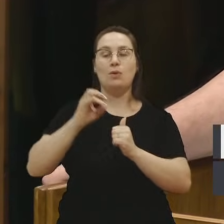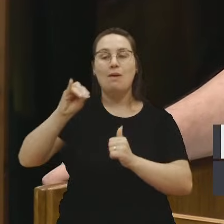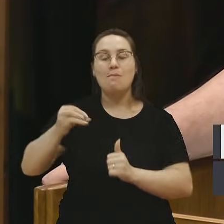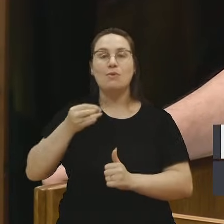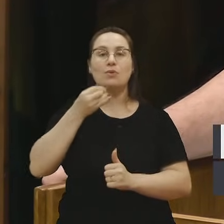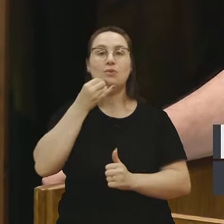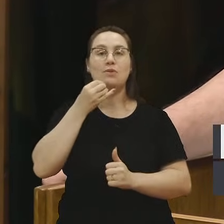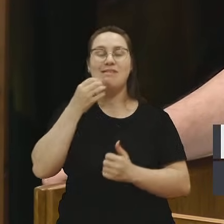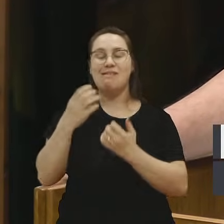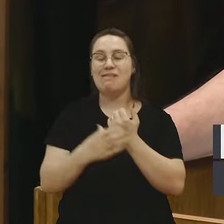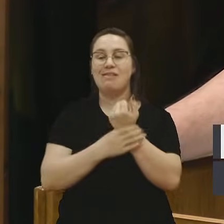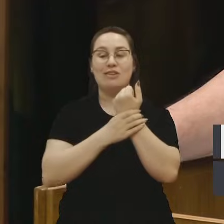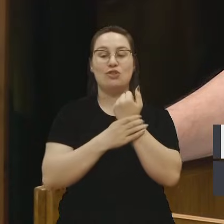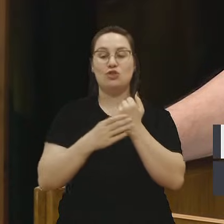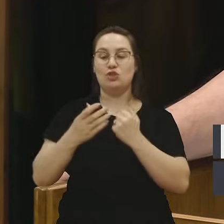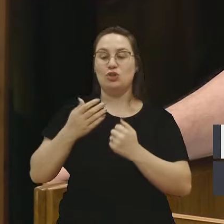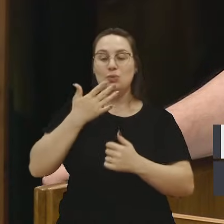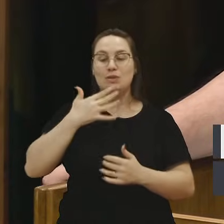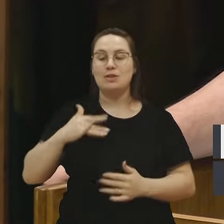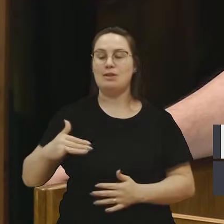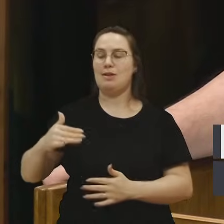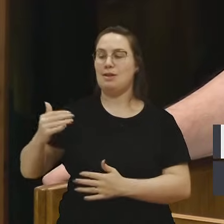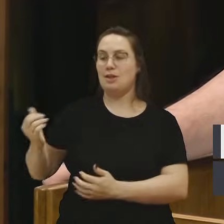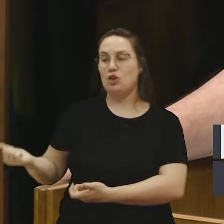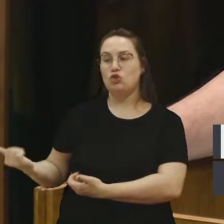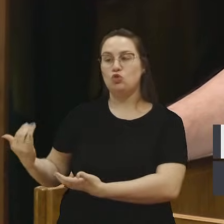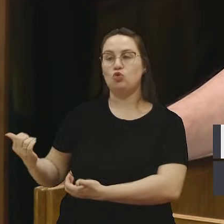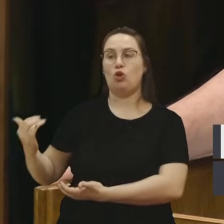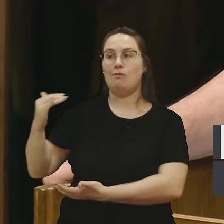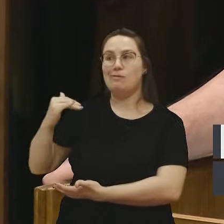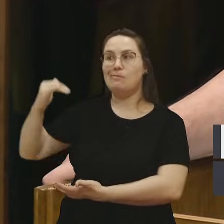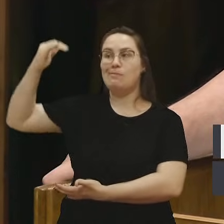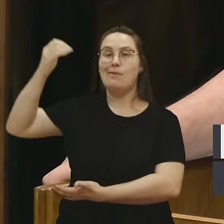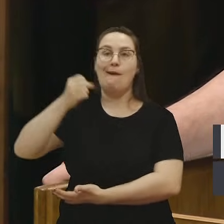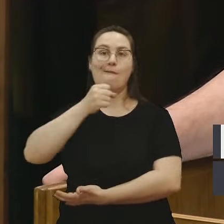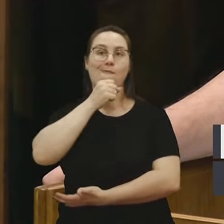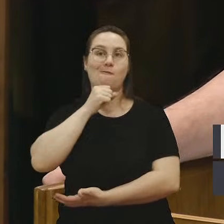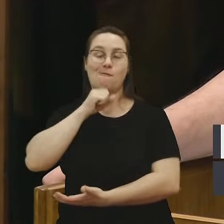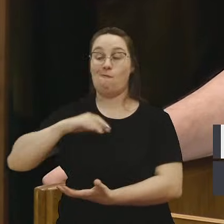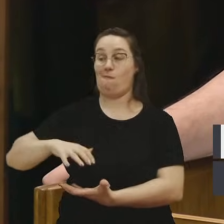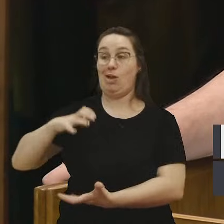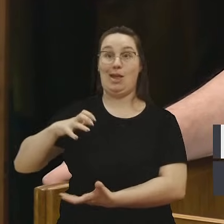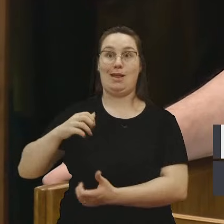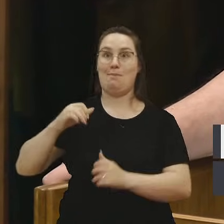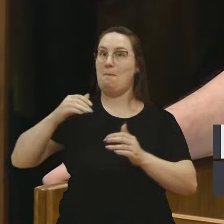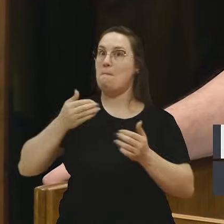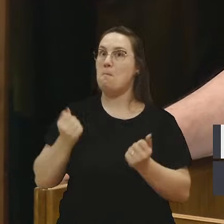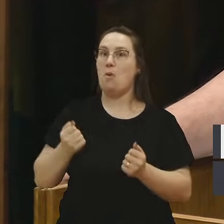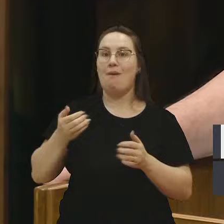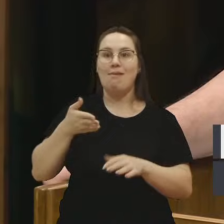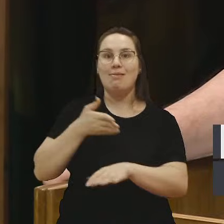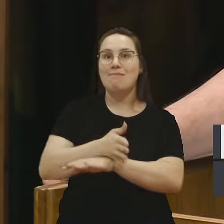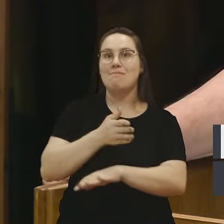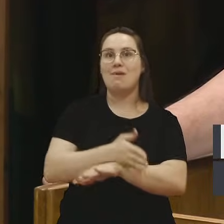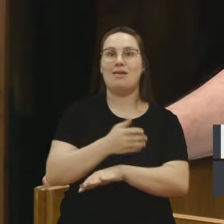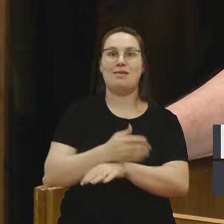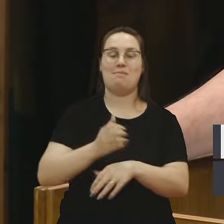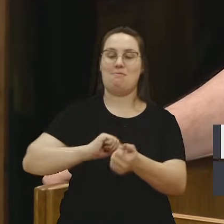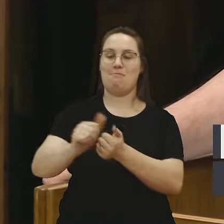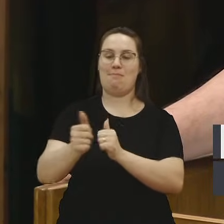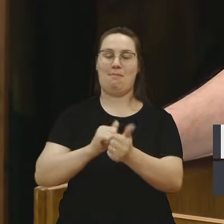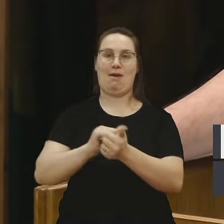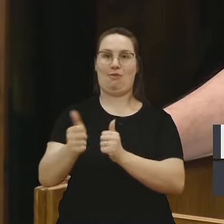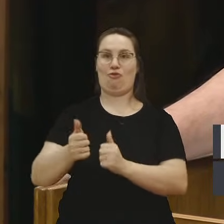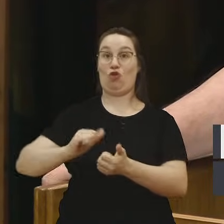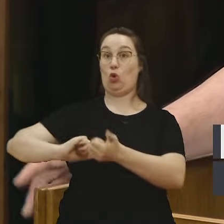nossas crianças, jovens, adultos, idosos tenham acesso a práticas esportivas de qualidade e